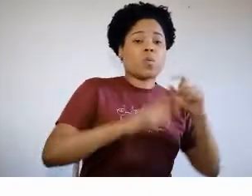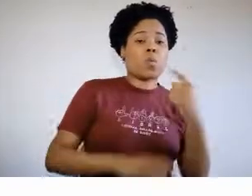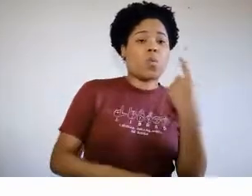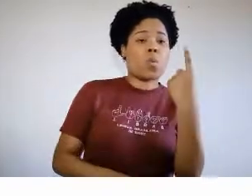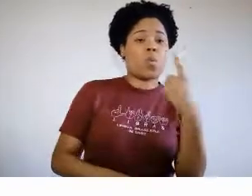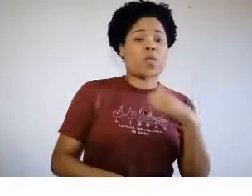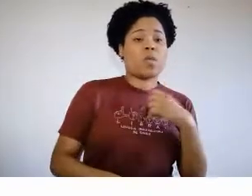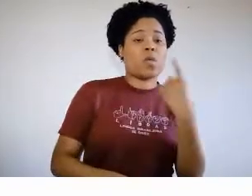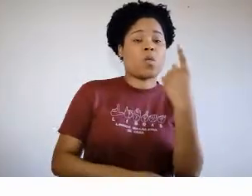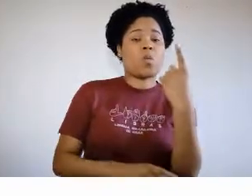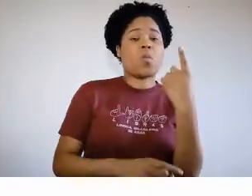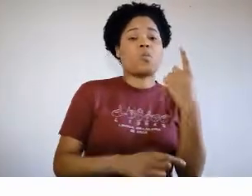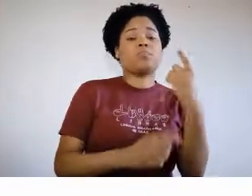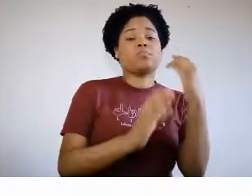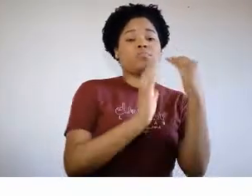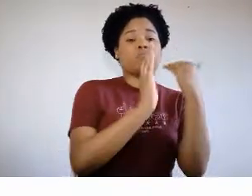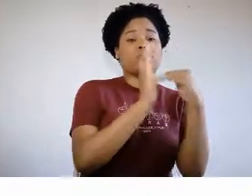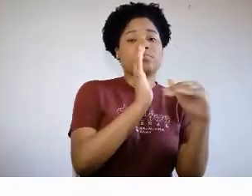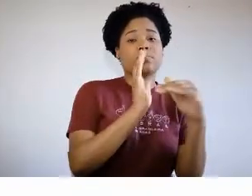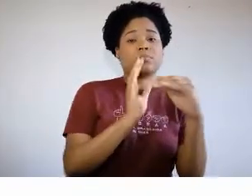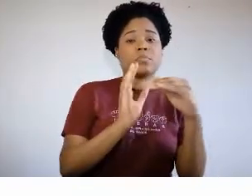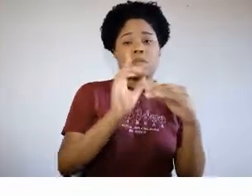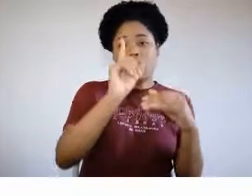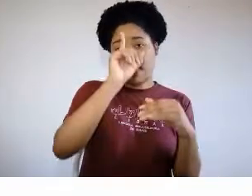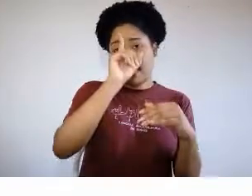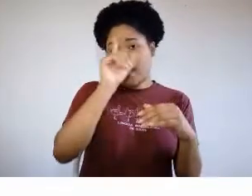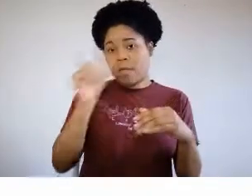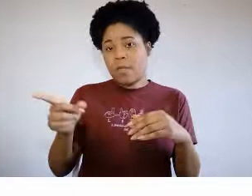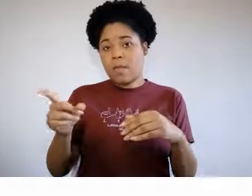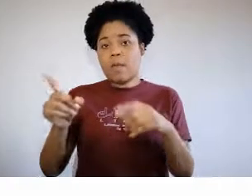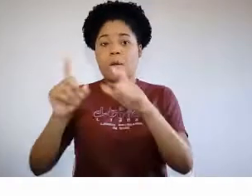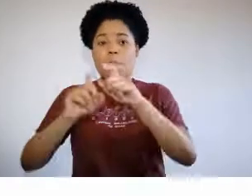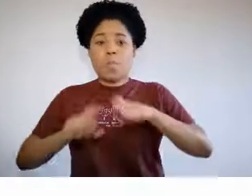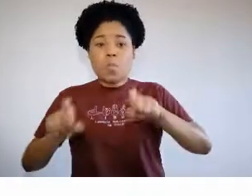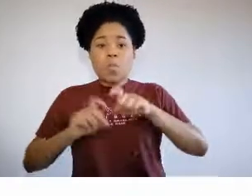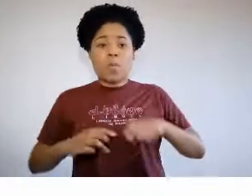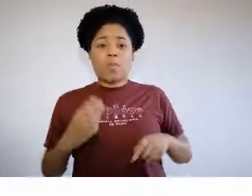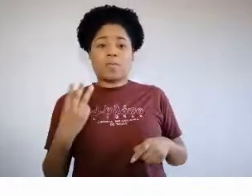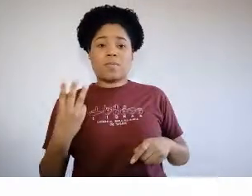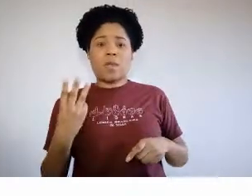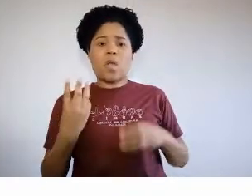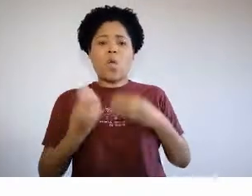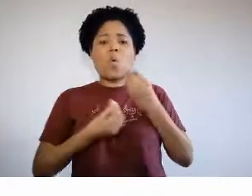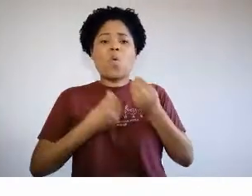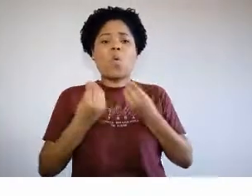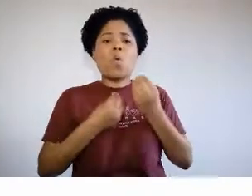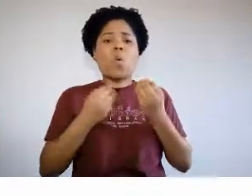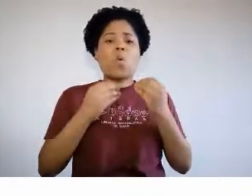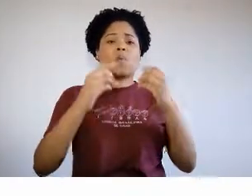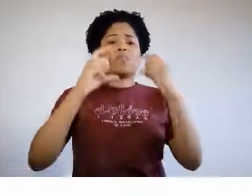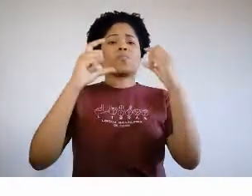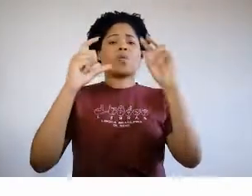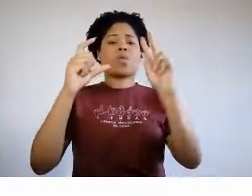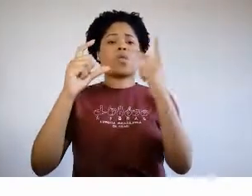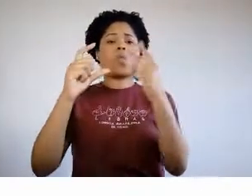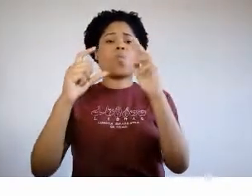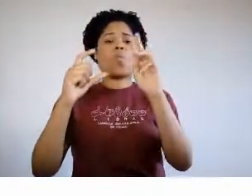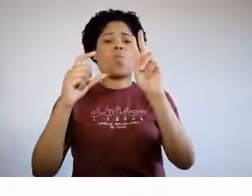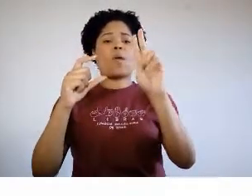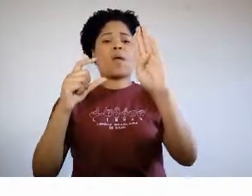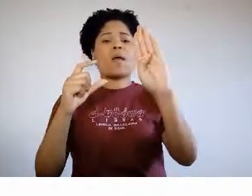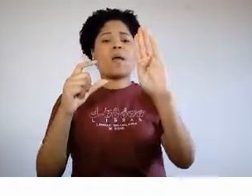computador 1 tem um pacote de dados que vai ser endereçado para o computador 3. Então, como que o hub vai